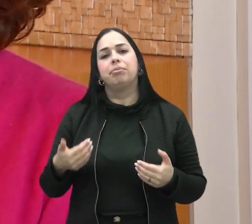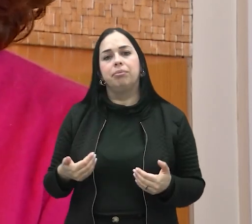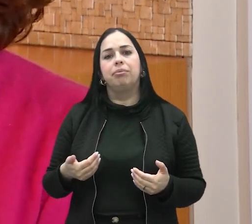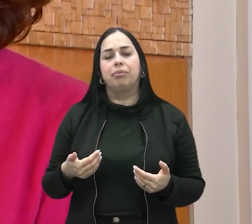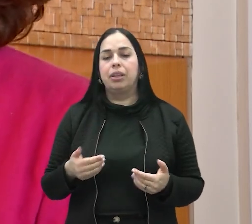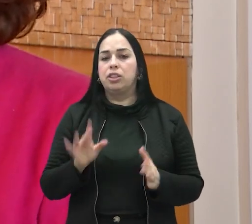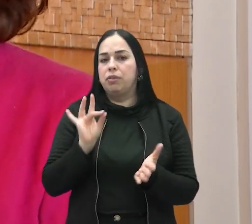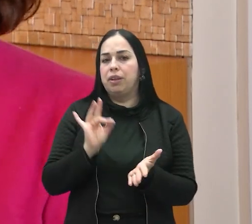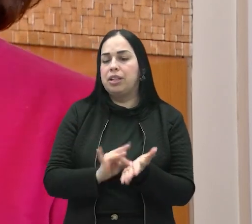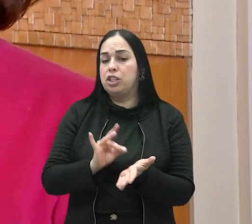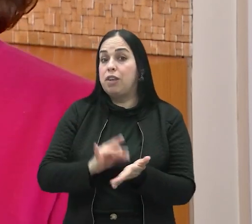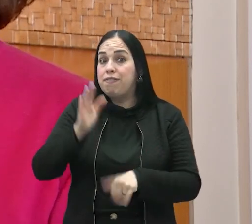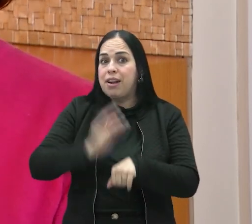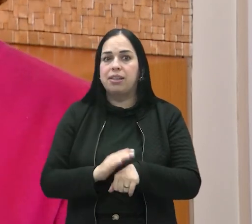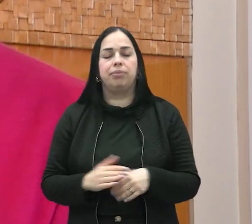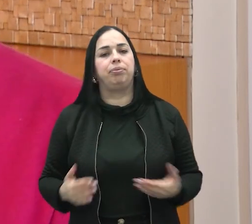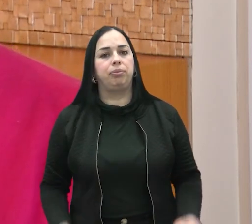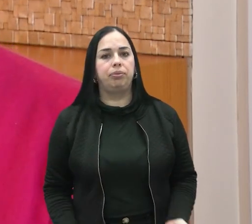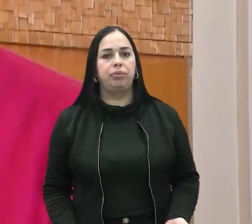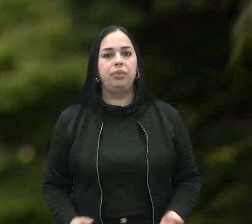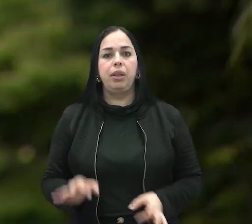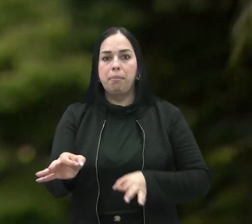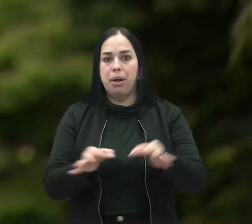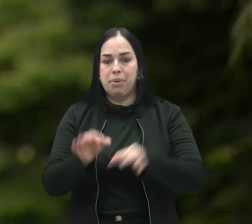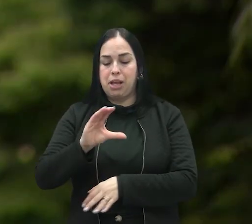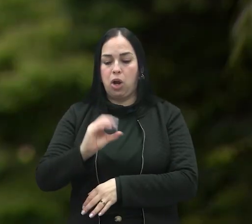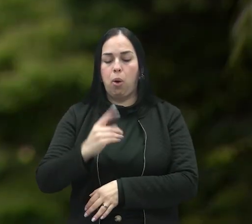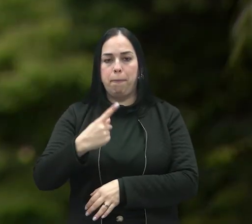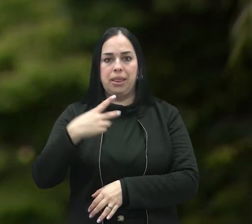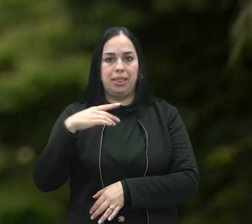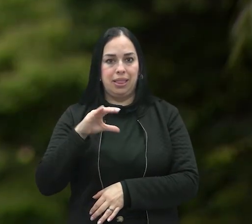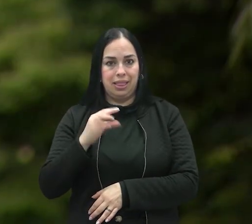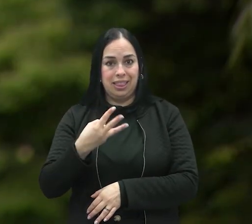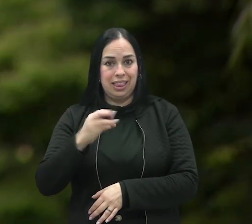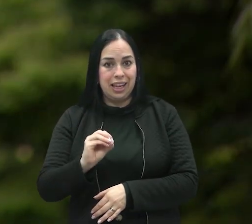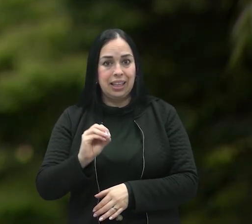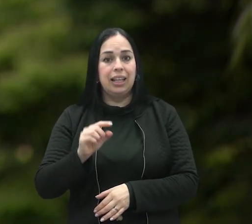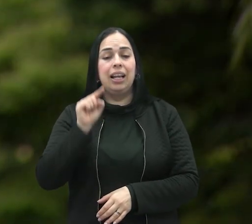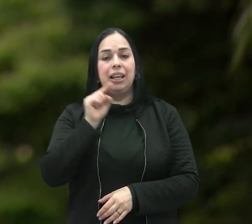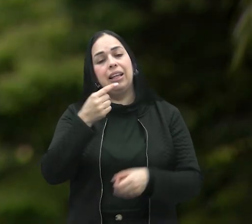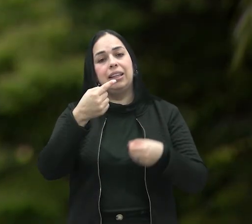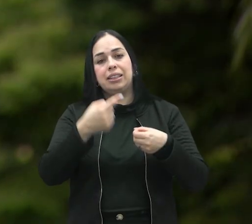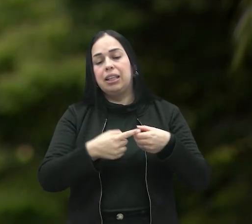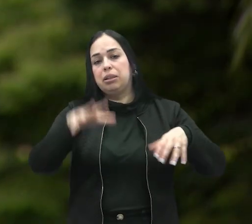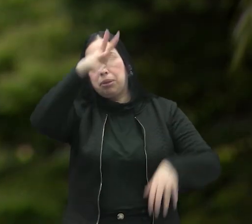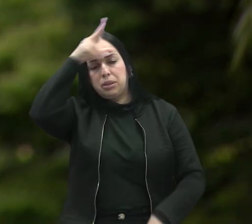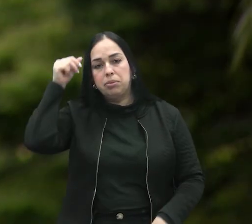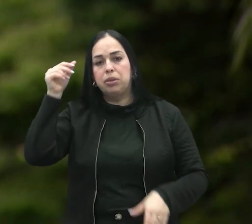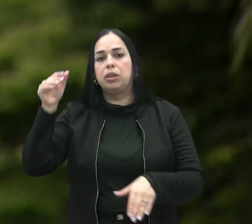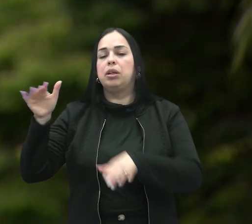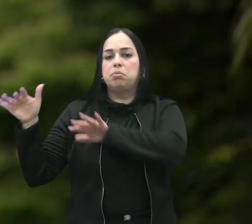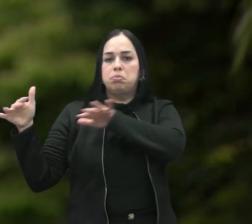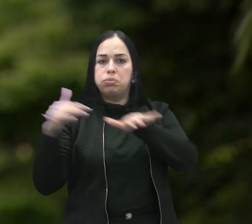próxima década, de realmente implementação. Realizar a COP na Amazônia projeta este bioma para o centro